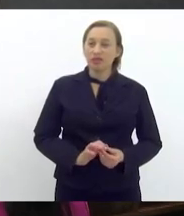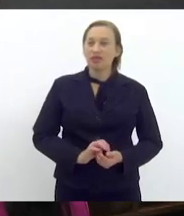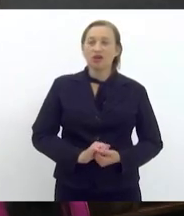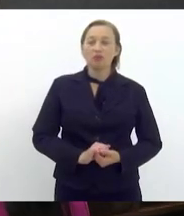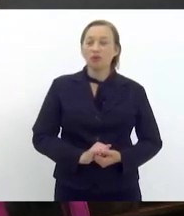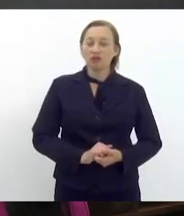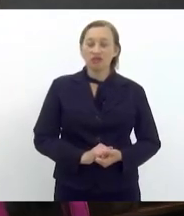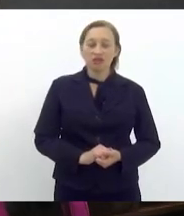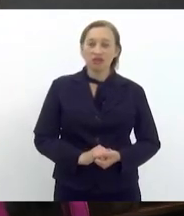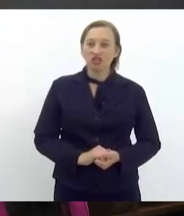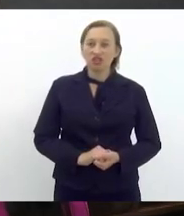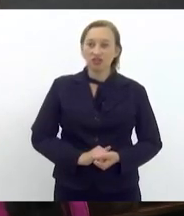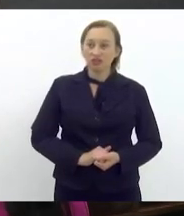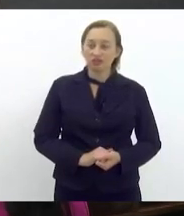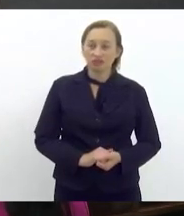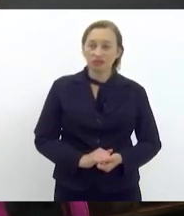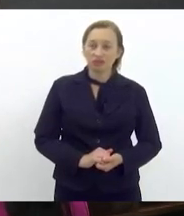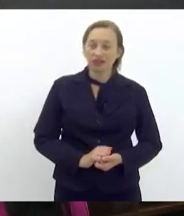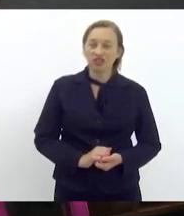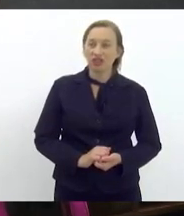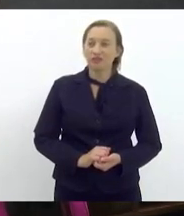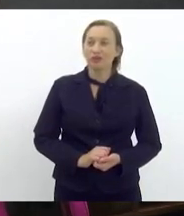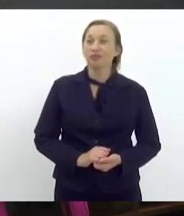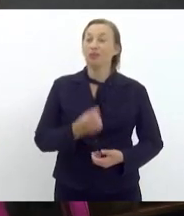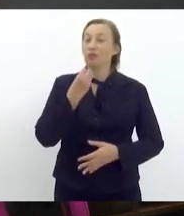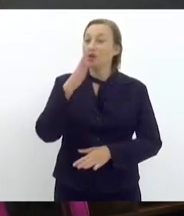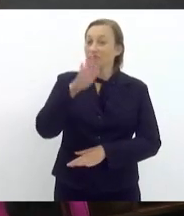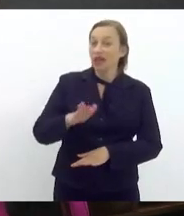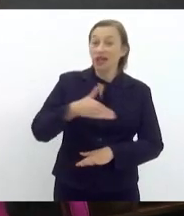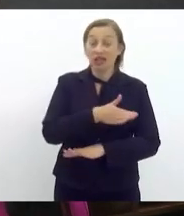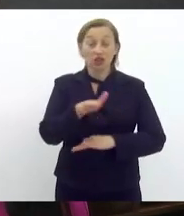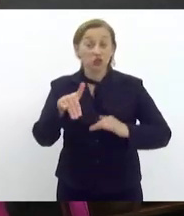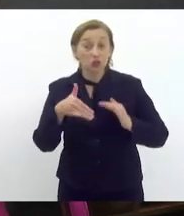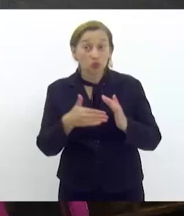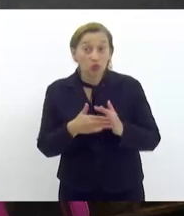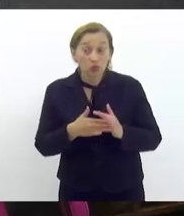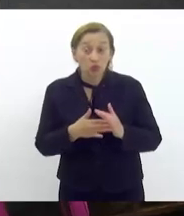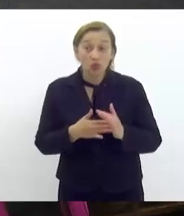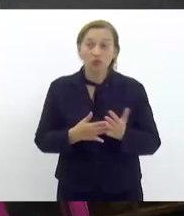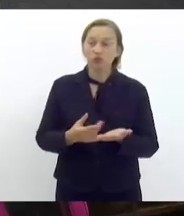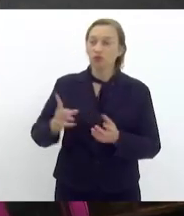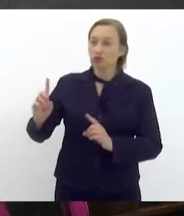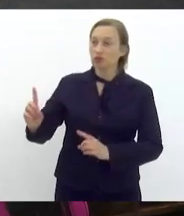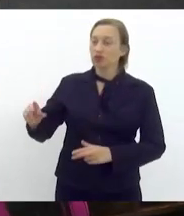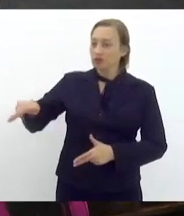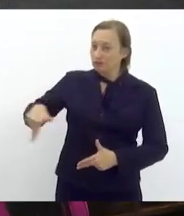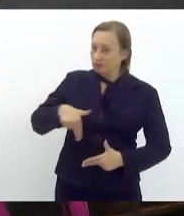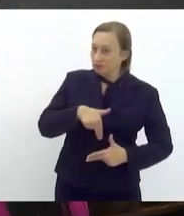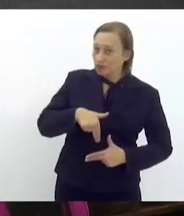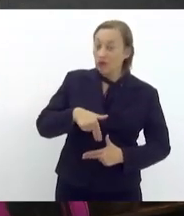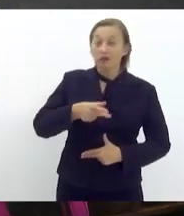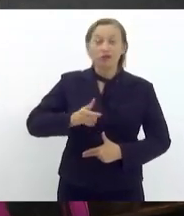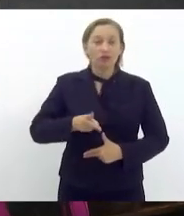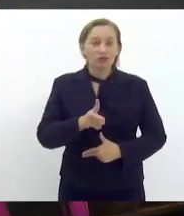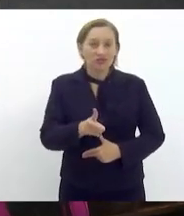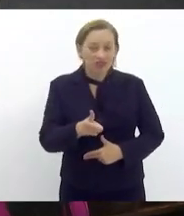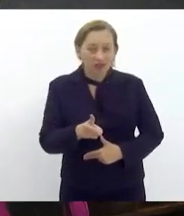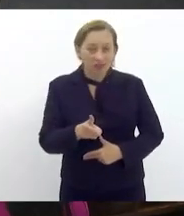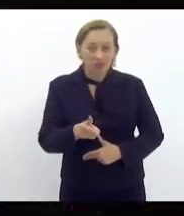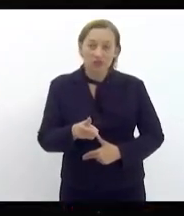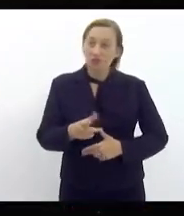Boa tarde a todas e todos. Mais uma vez, ocupo essa tribuna, como sempre faço,